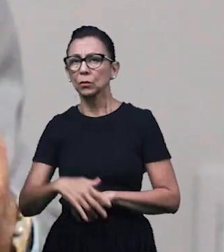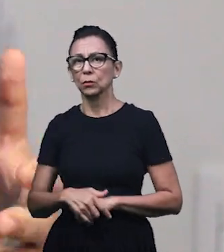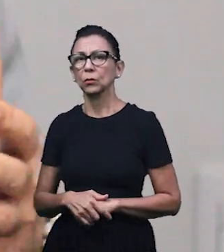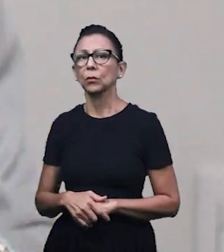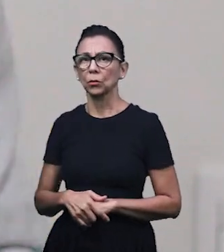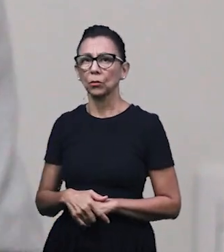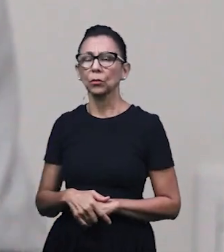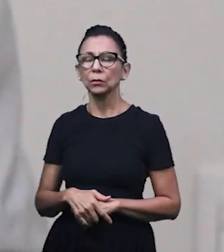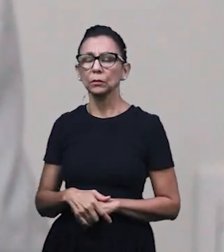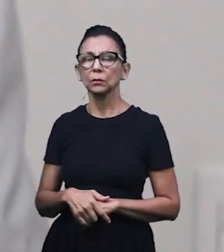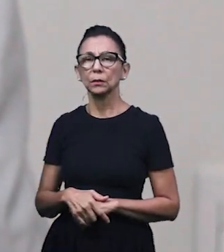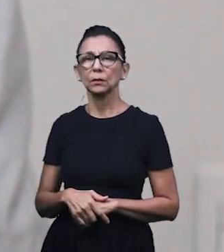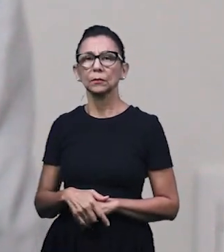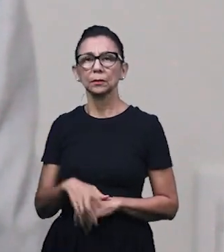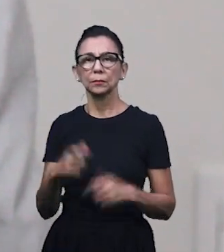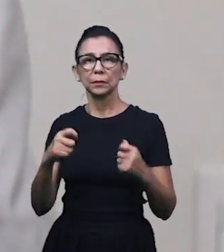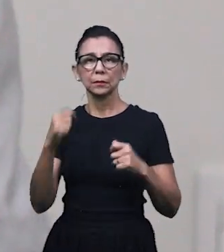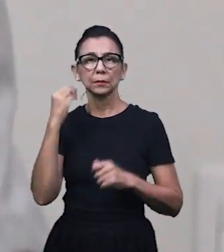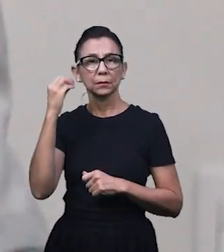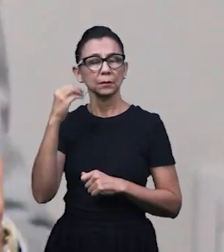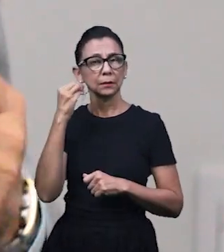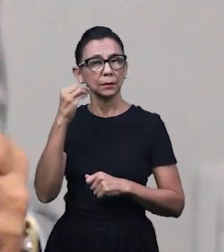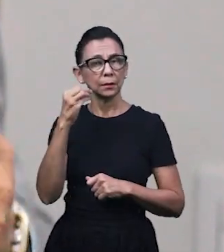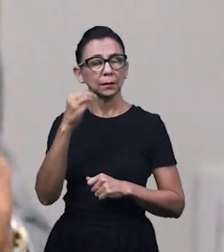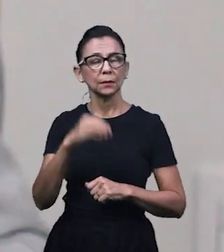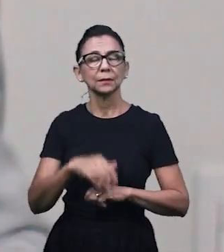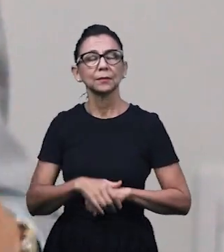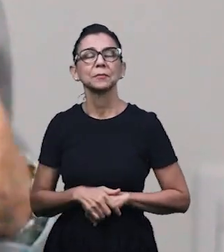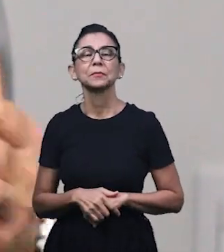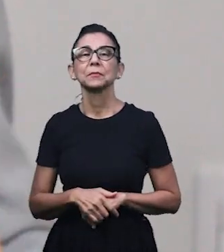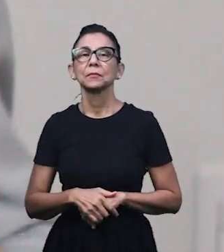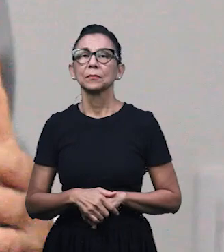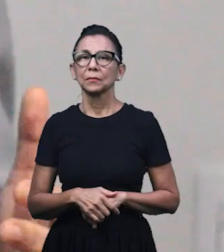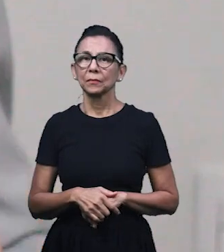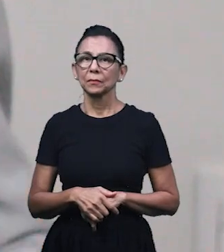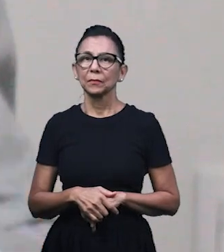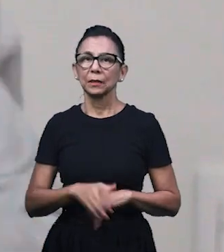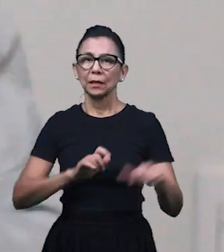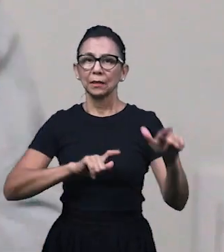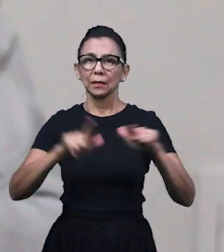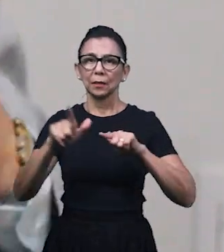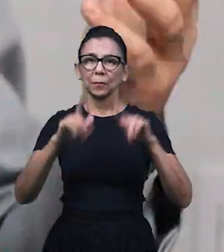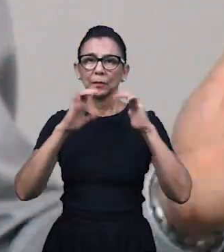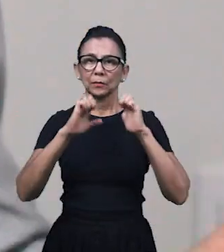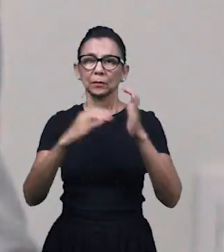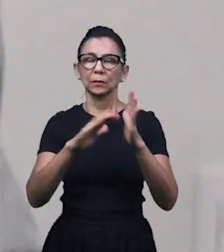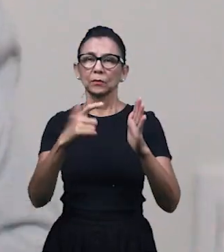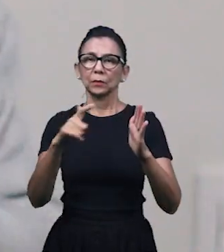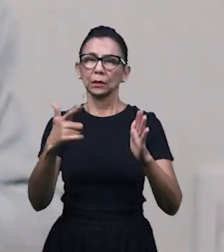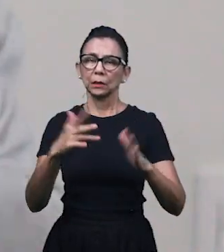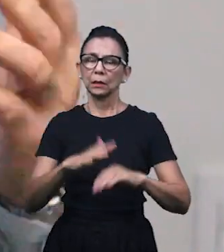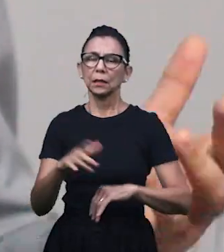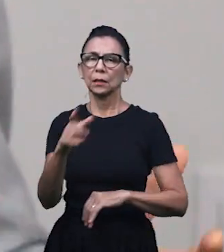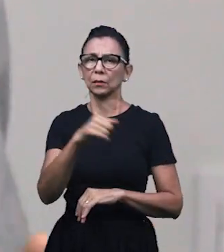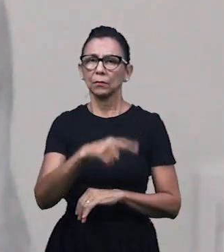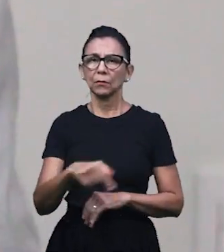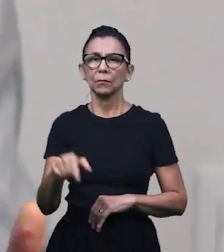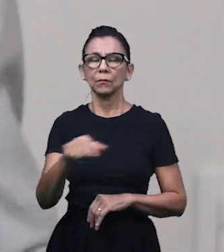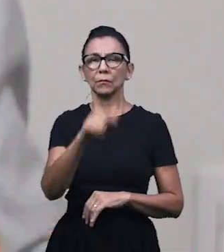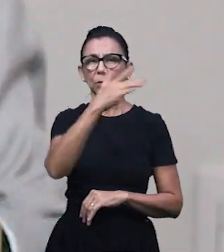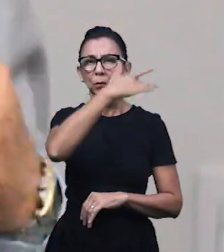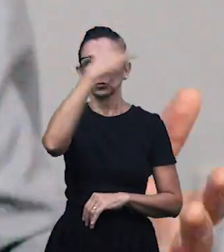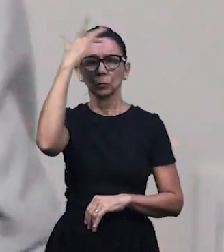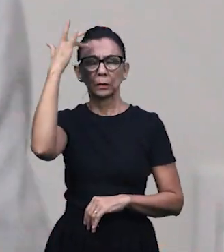ele, precisamos viver essa experiência aqui, porque esta bênção já tem sido vivida por todos os irmãos, pela maior parte